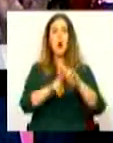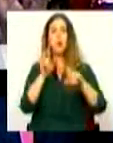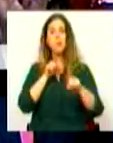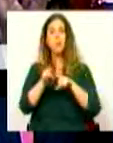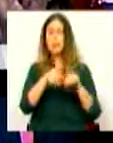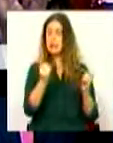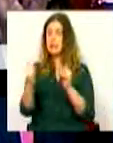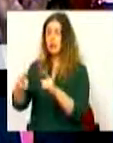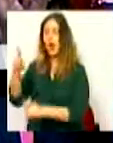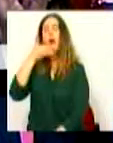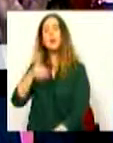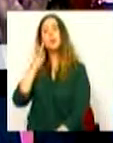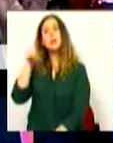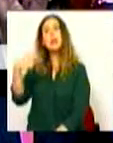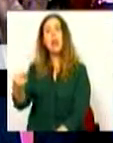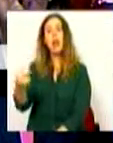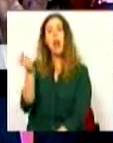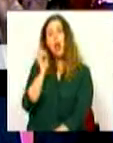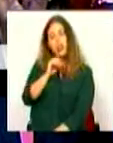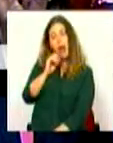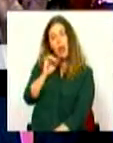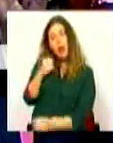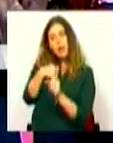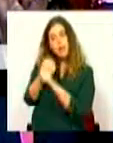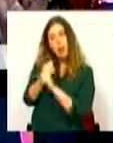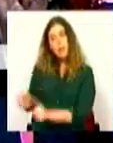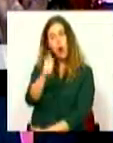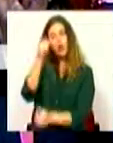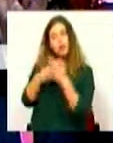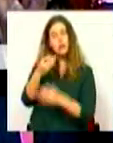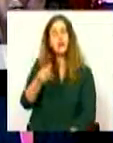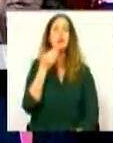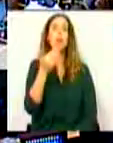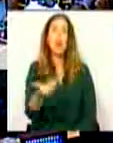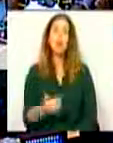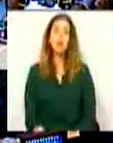aquilo que é a competência especializada que permite uma melhor aplicação da justiça. Muito obrigado.